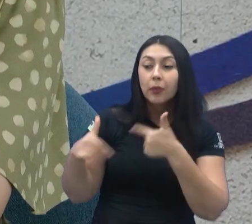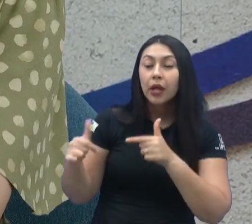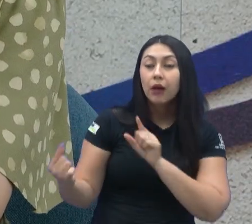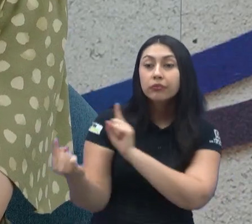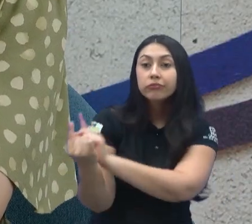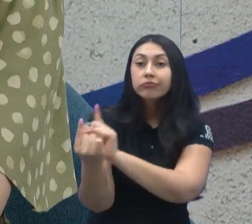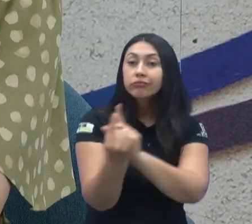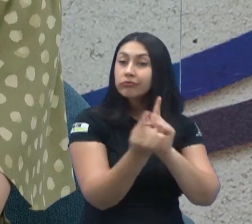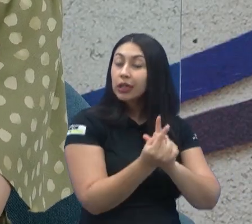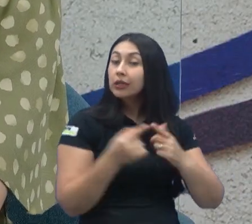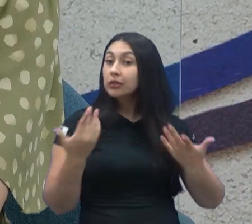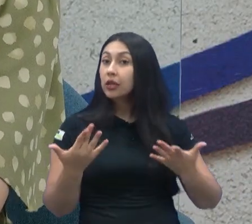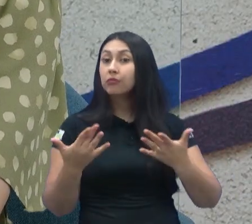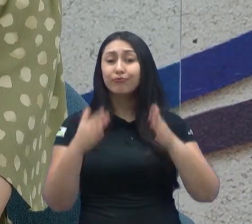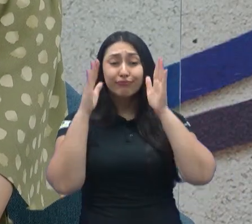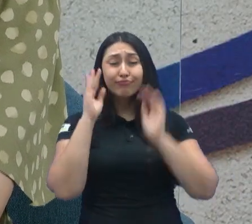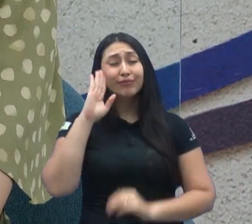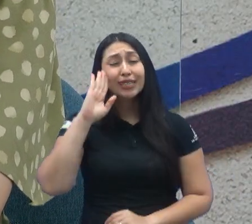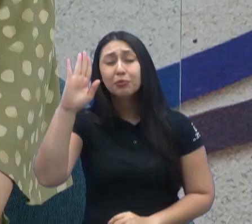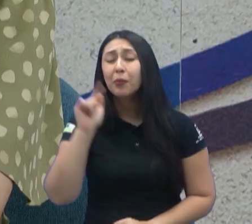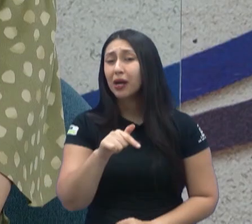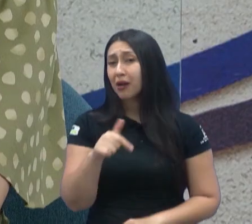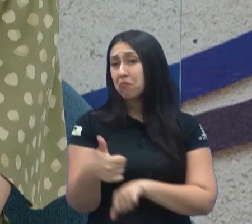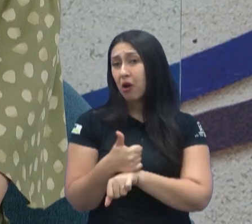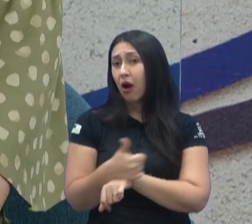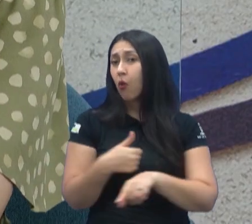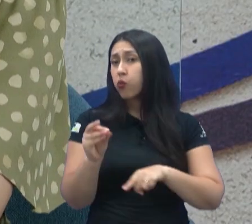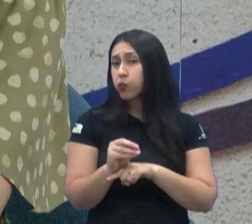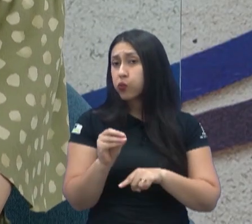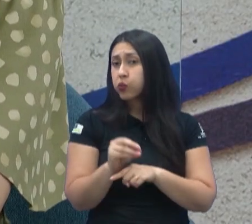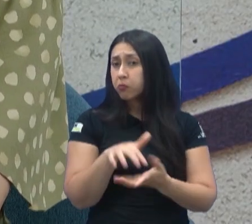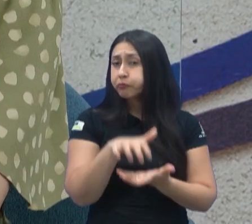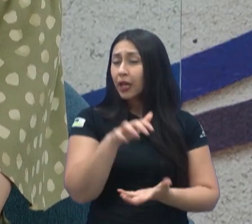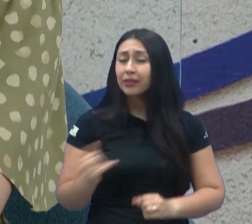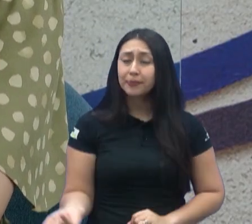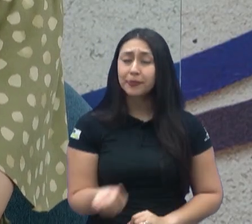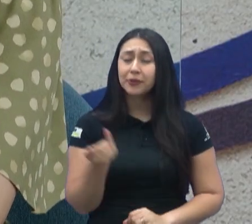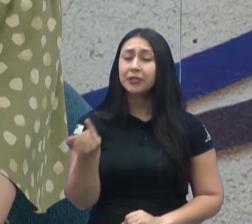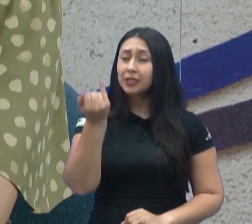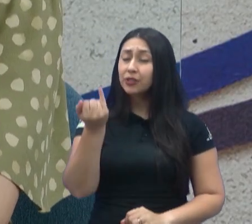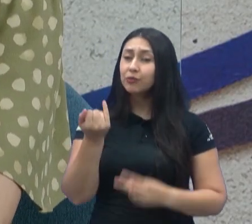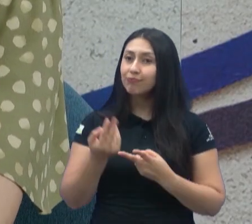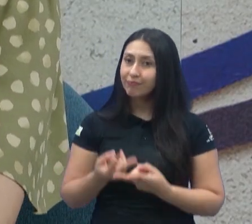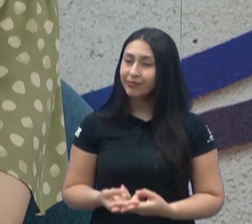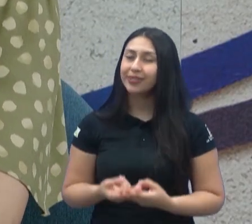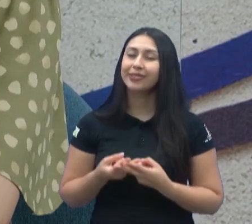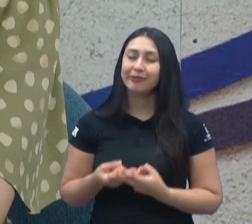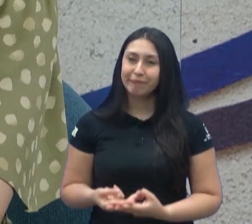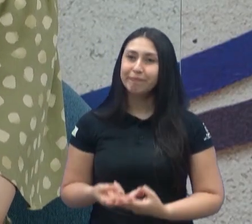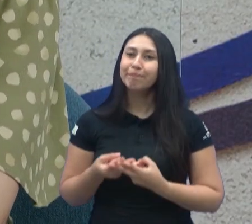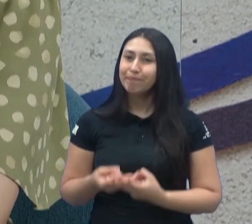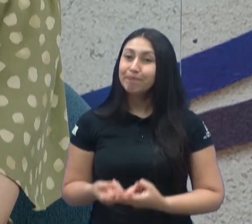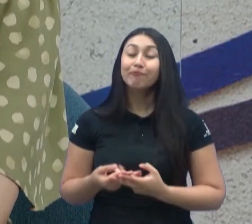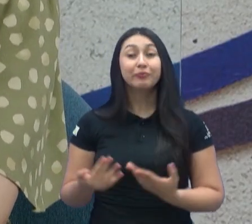sobre o gerontólogo ou a gerontóloga, é muito importante a paciência, né? A